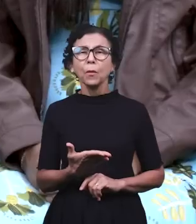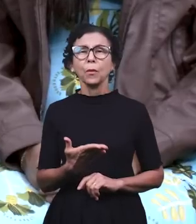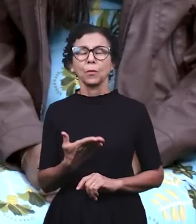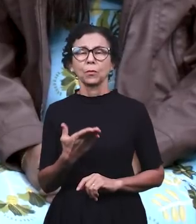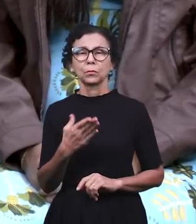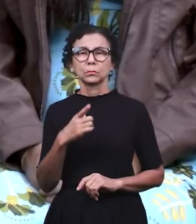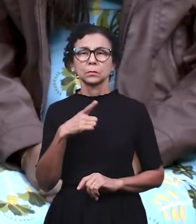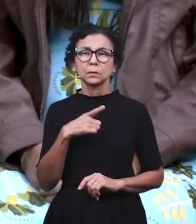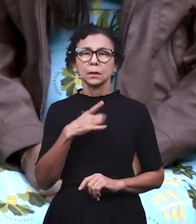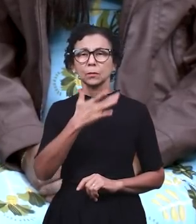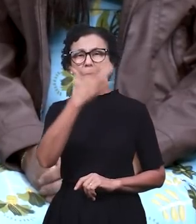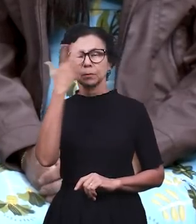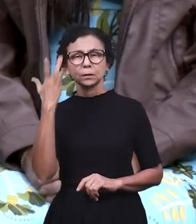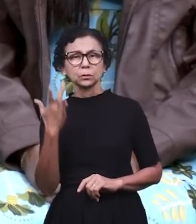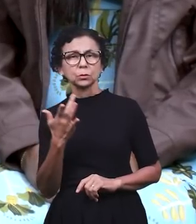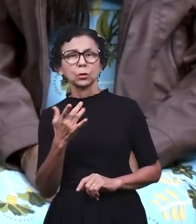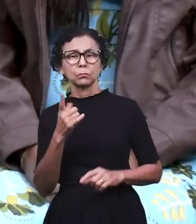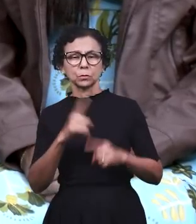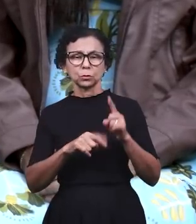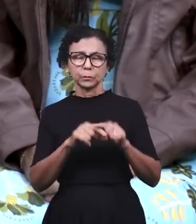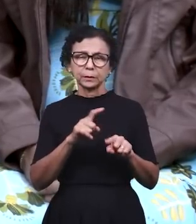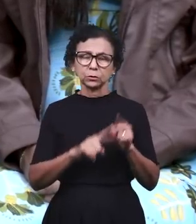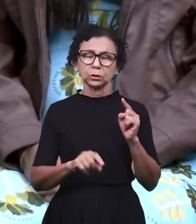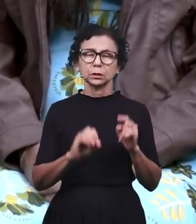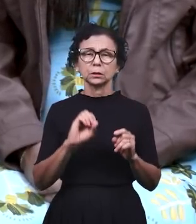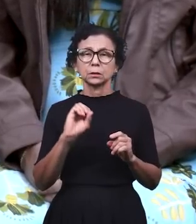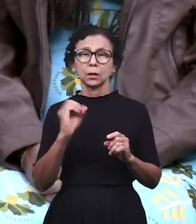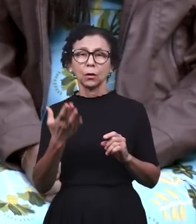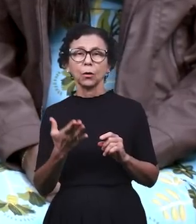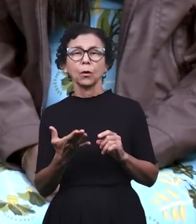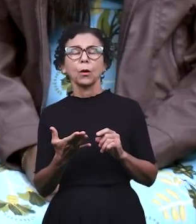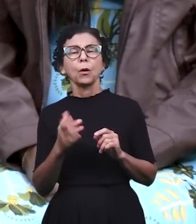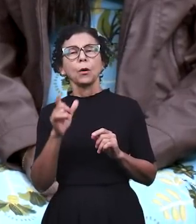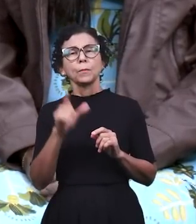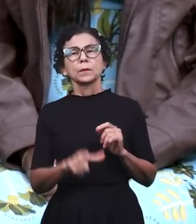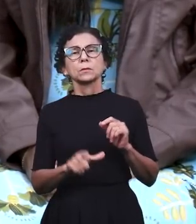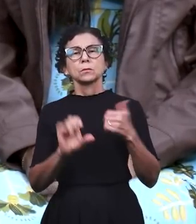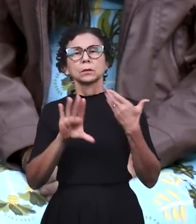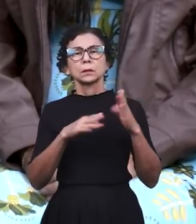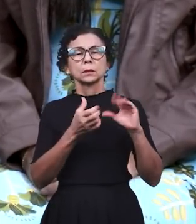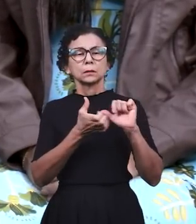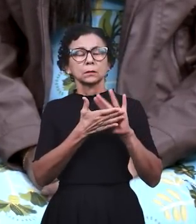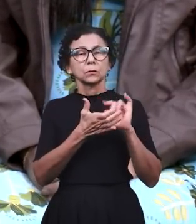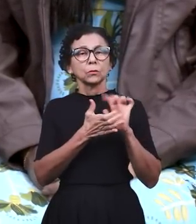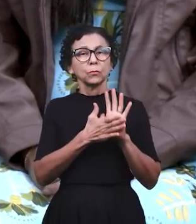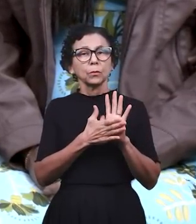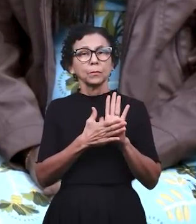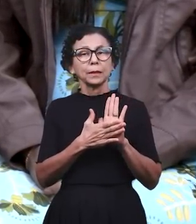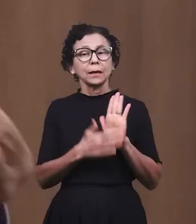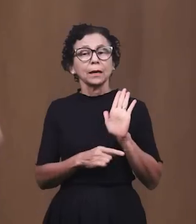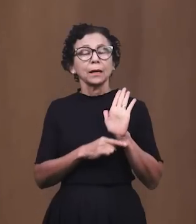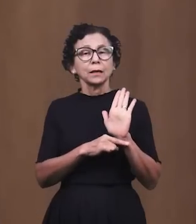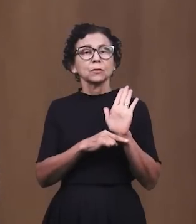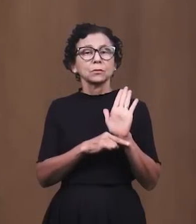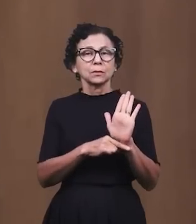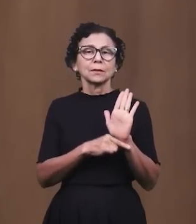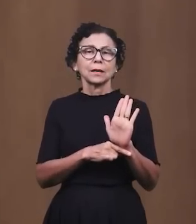ou alguém ligado ao louvor ali, para ele ajudar nessa formatação do